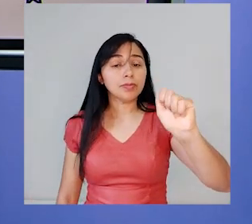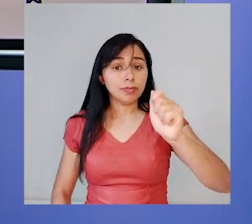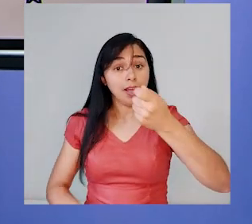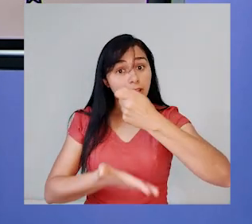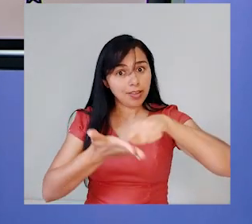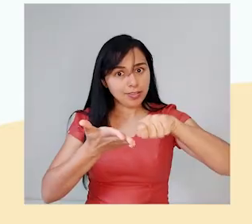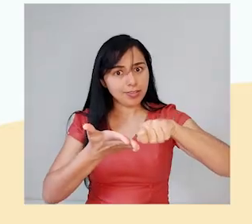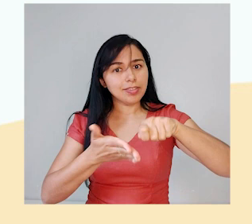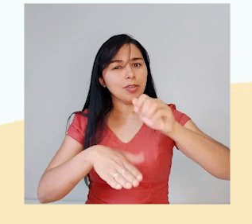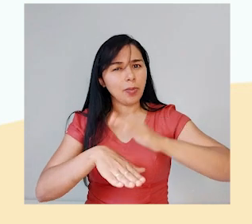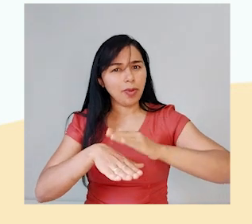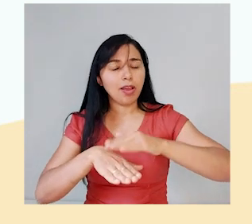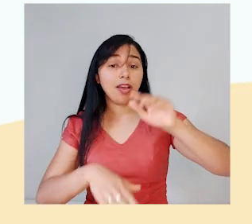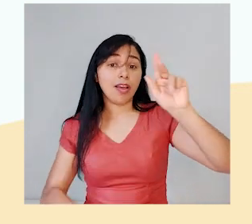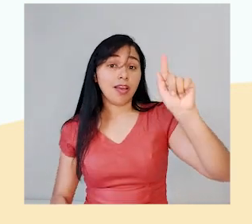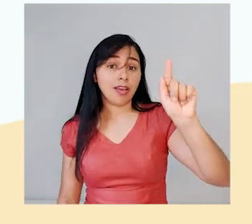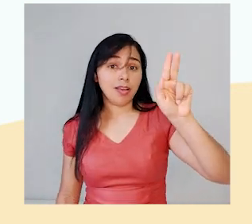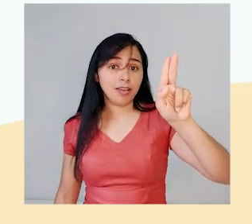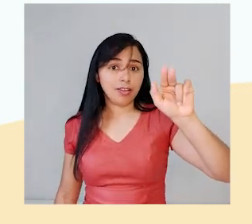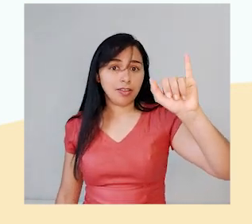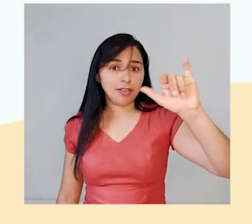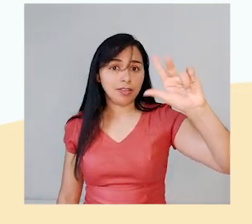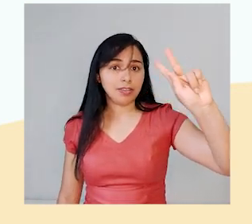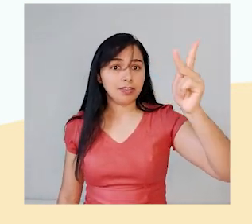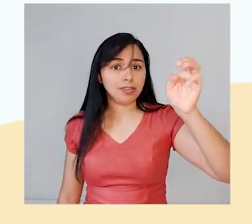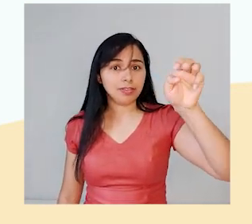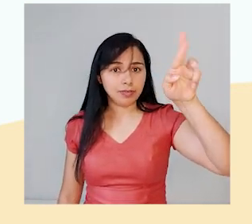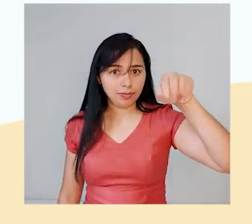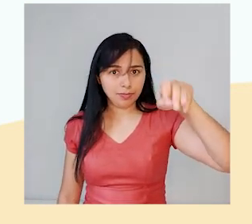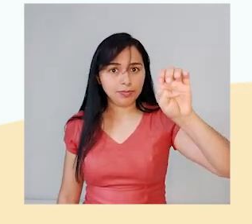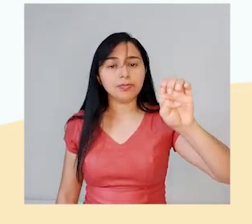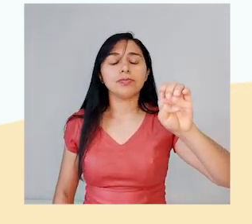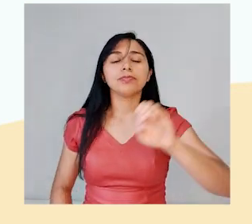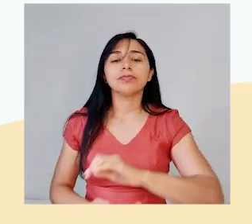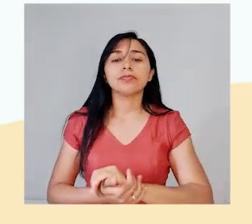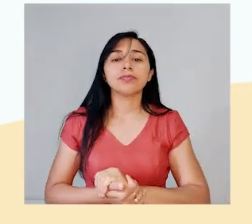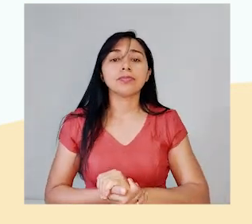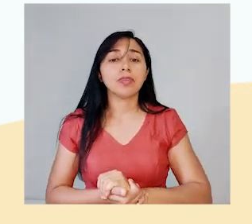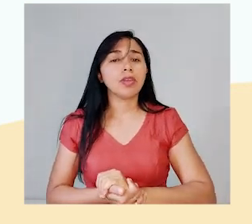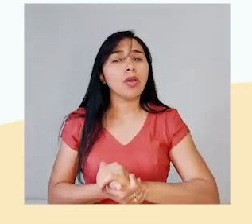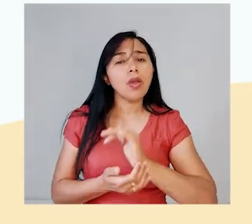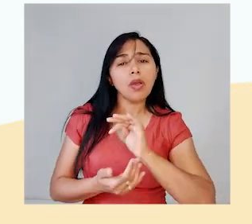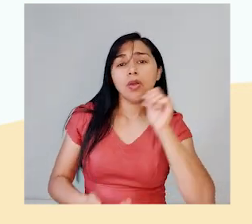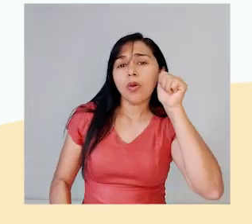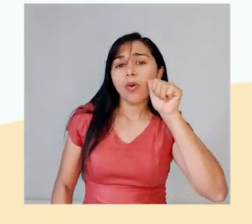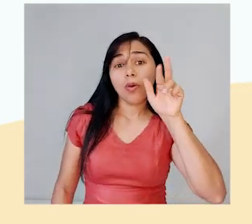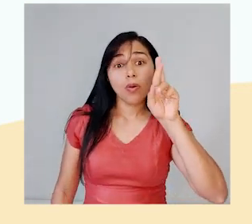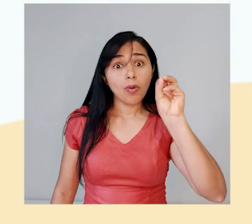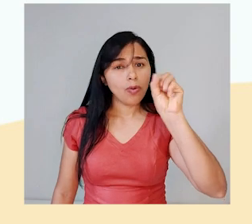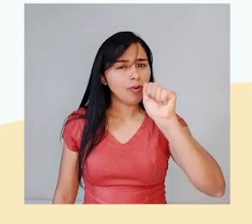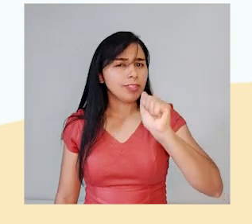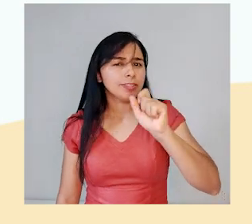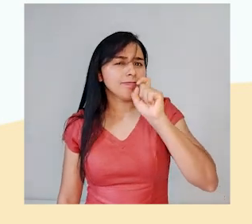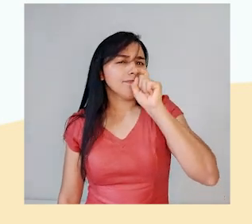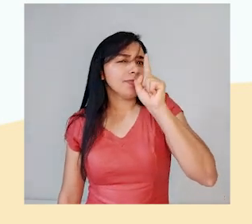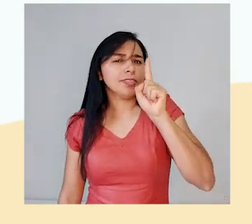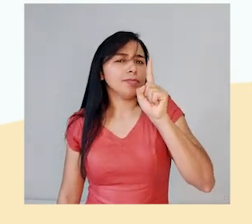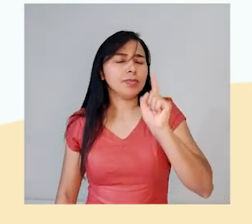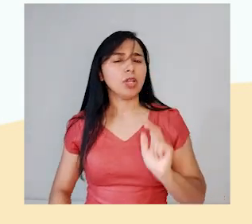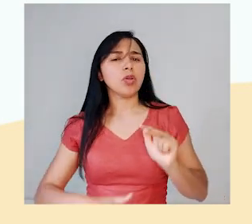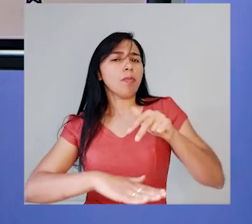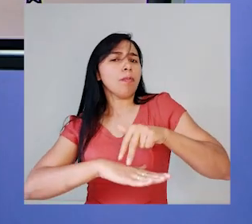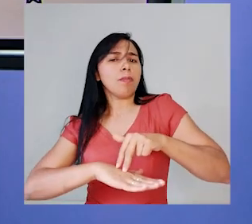diz o seguinte: Rosa, que exibida, que posa assim toda prosa, é prova de vida. É um